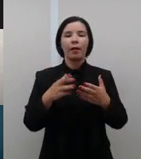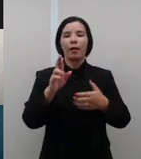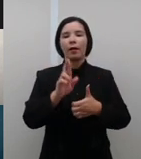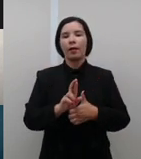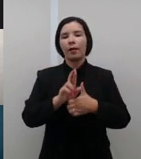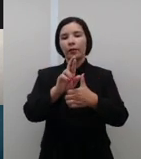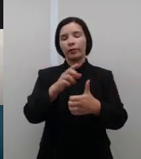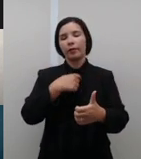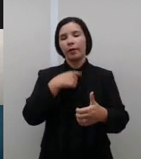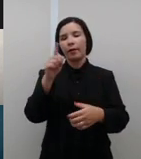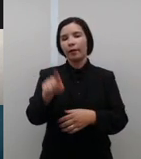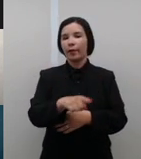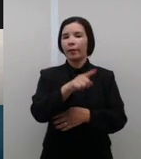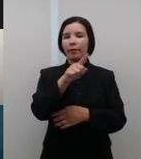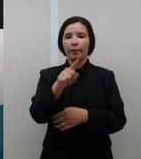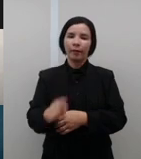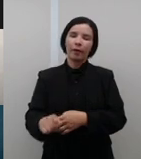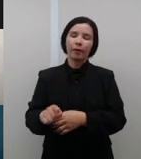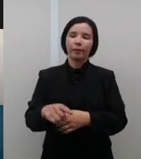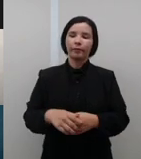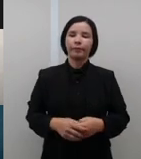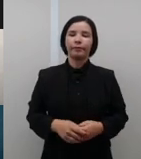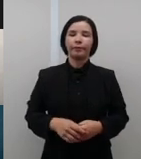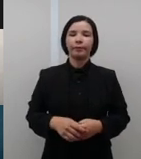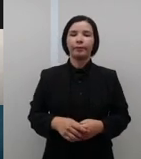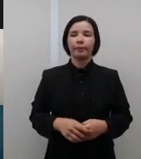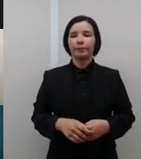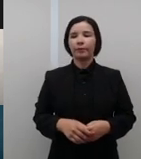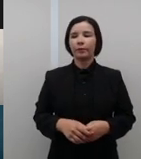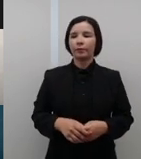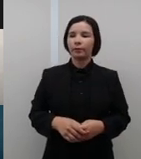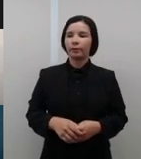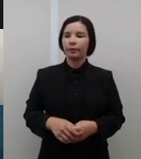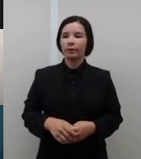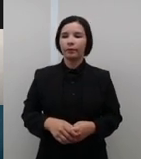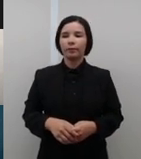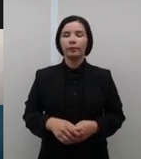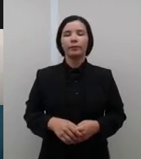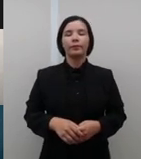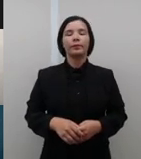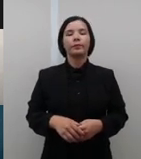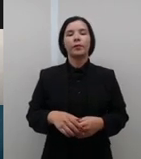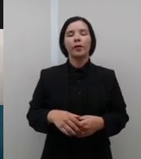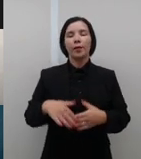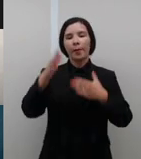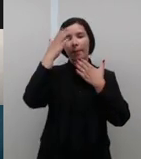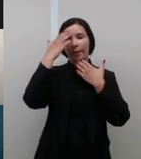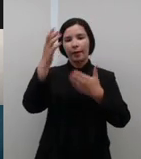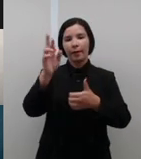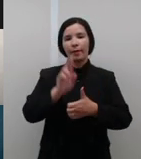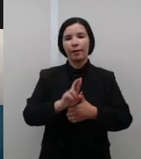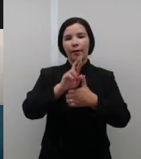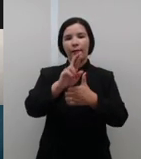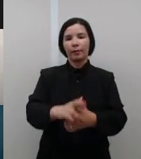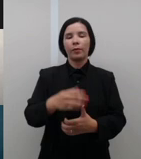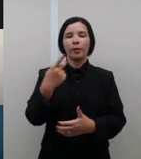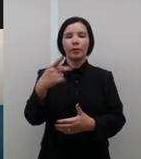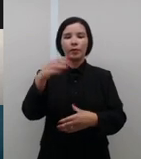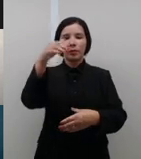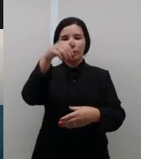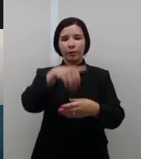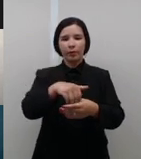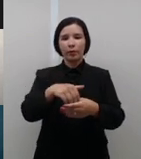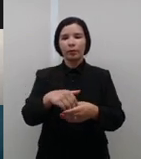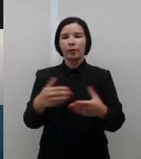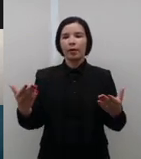recurso. É assim que voto, senhor presidente. Cumprimento a eminente relatora pelo voto. A ministra Regina Helena